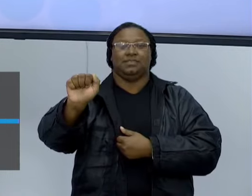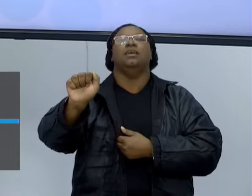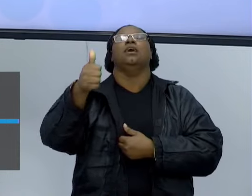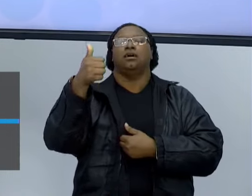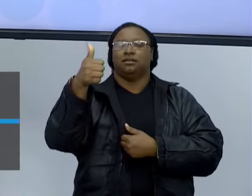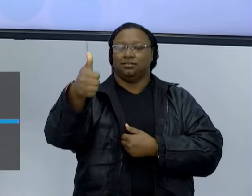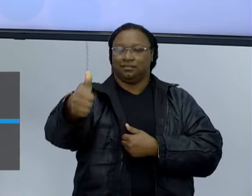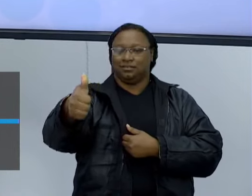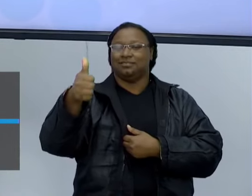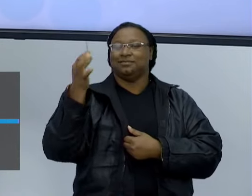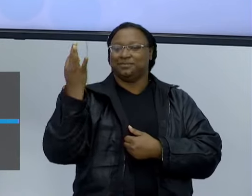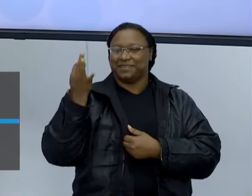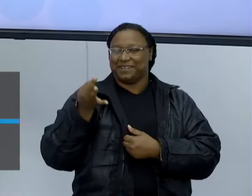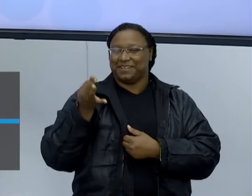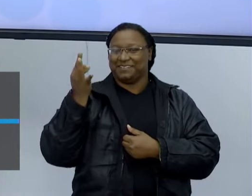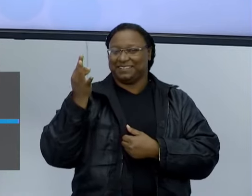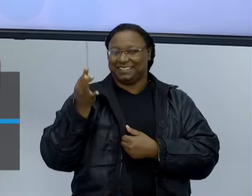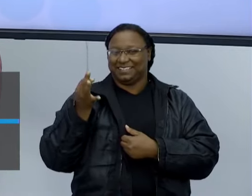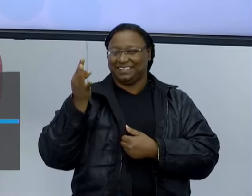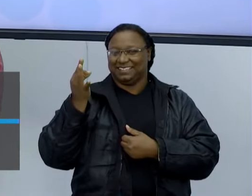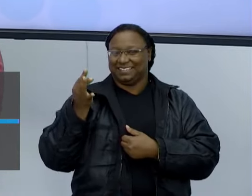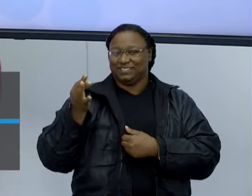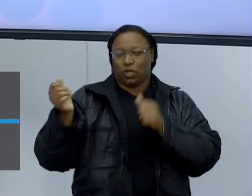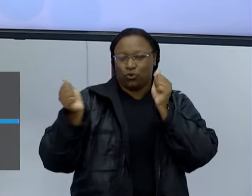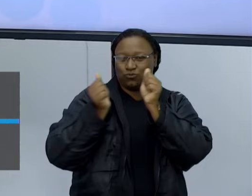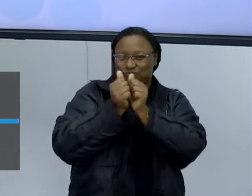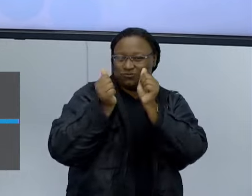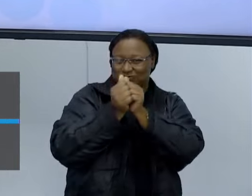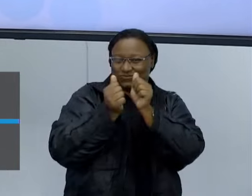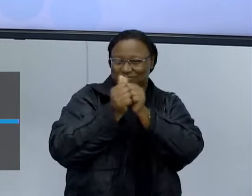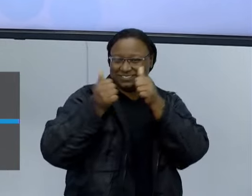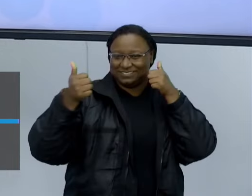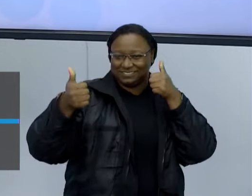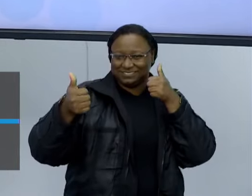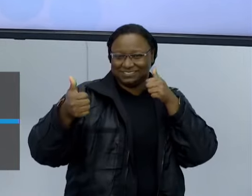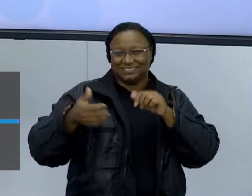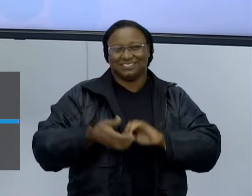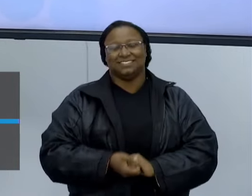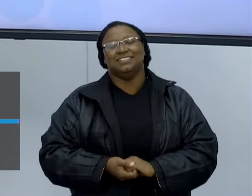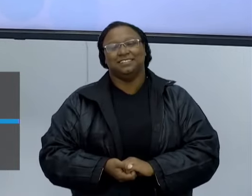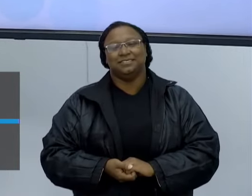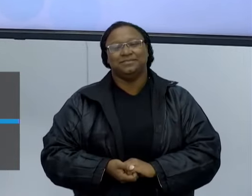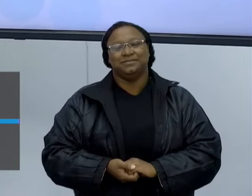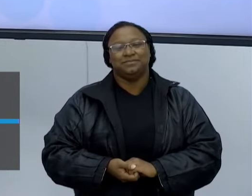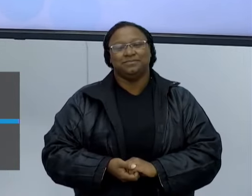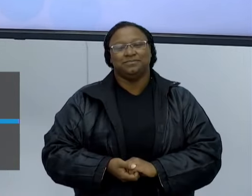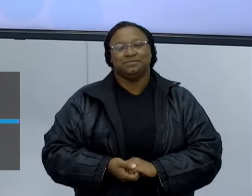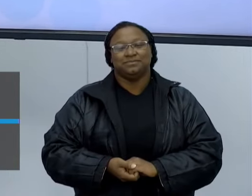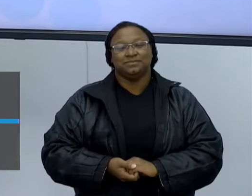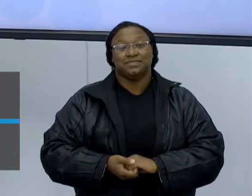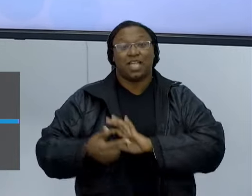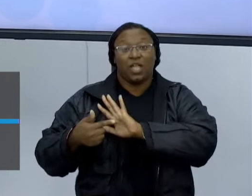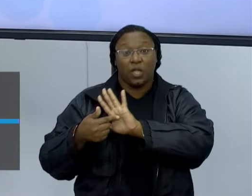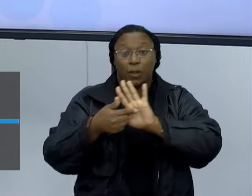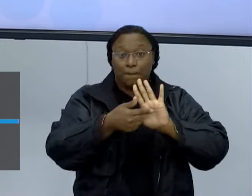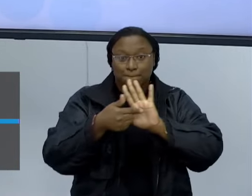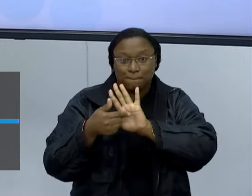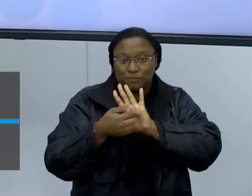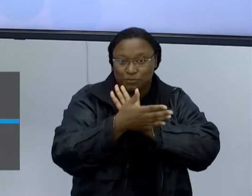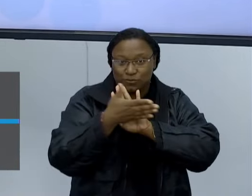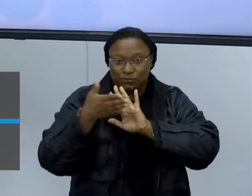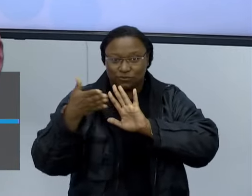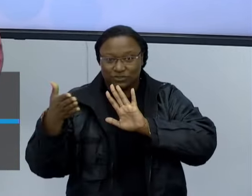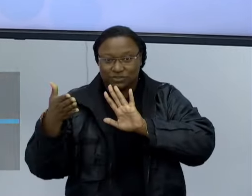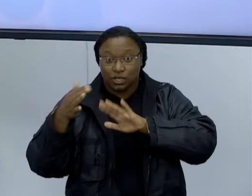Assim? Elisa, é isso daí, tamo junto, Elisa, é isso daí. Bom, nós estamos aqui para apresentar, eu e Elisa, nós